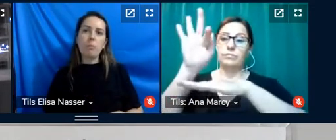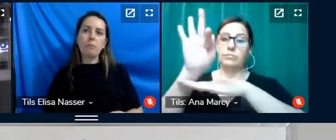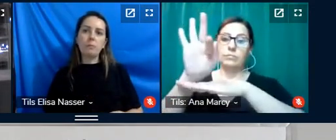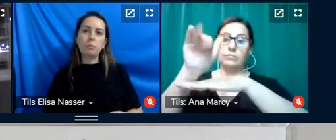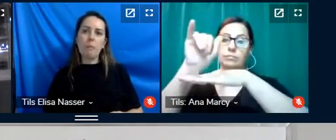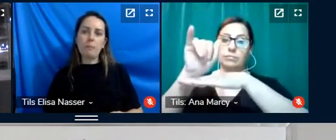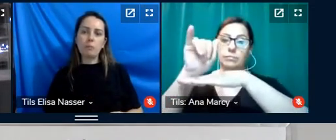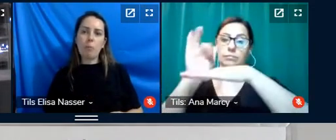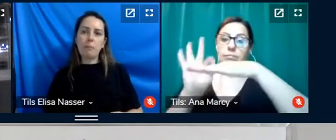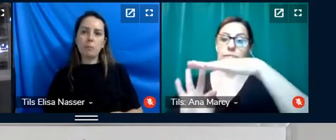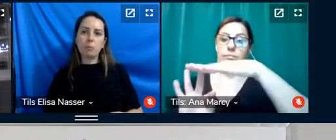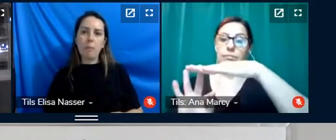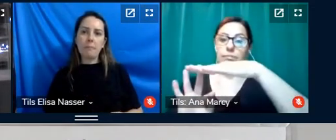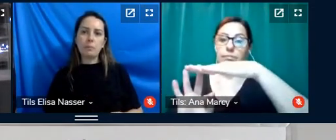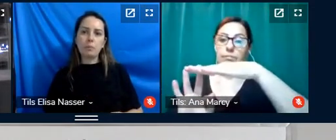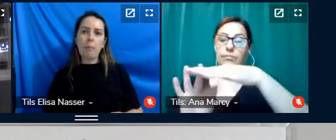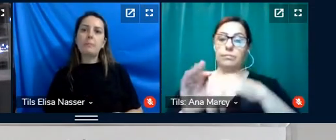Muito bem, né?